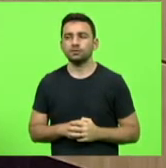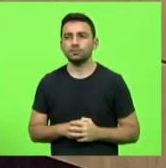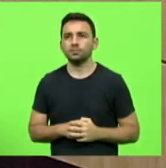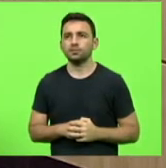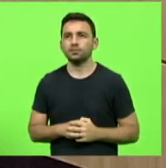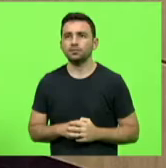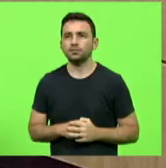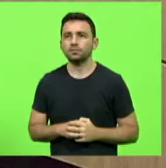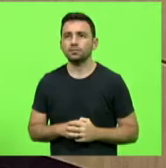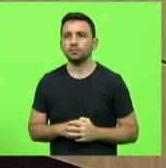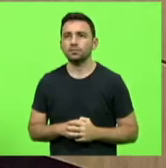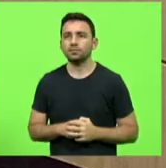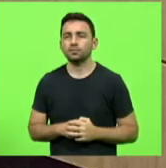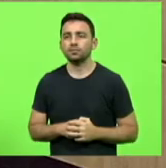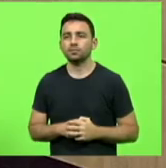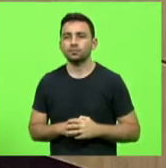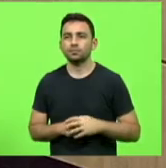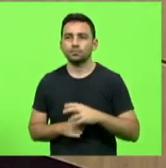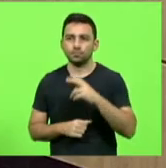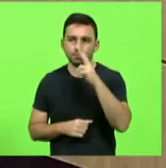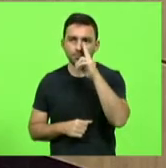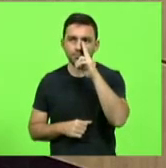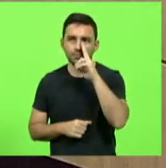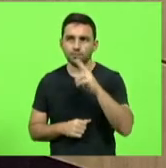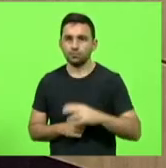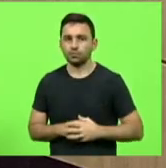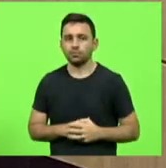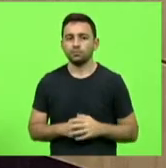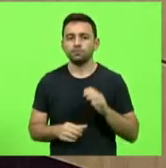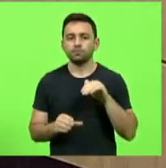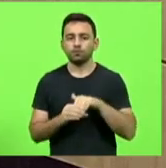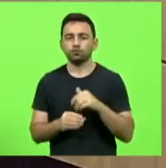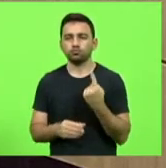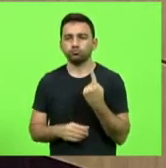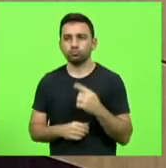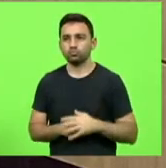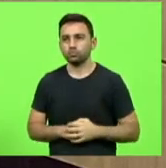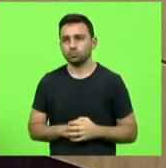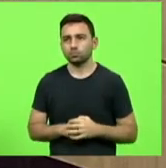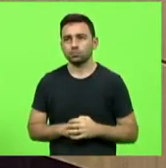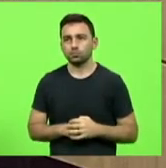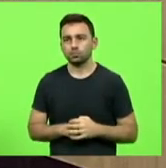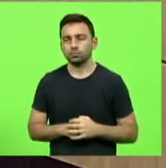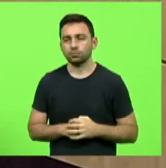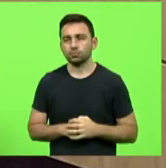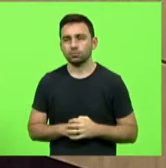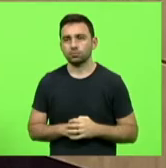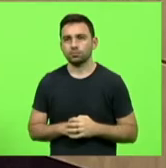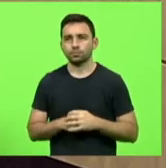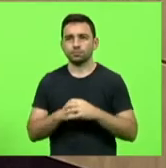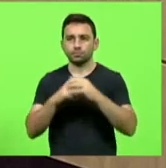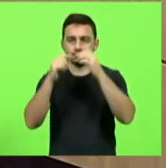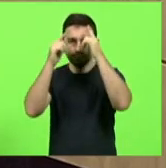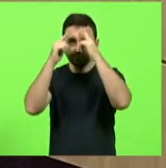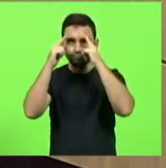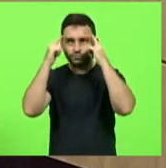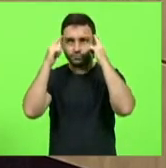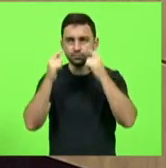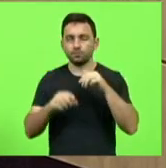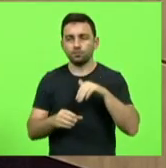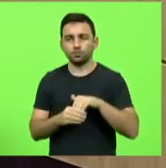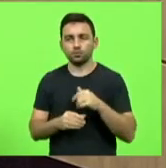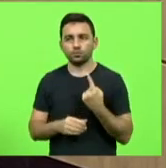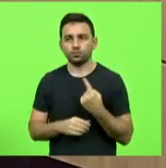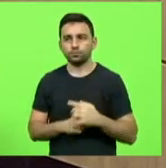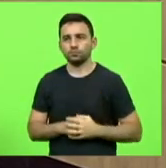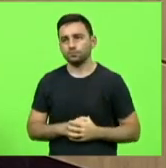Como vota deputado Nazareno Martins? Voto 1, senhor presidente. Como vota deputado Neudi Sareta? Voto 1, senhor presidente. Como